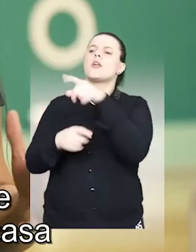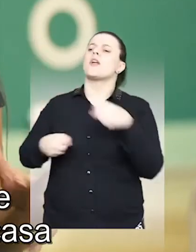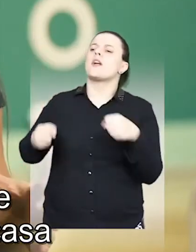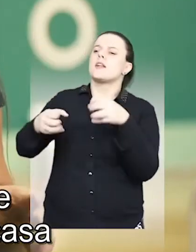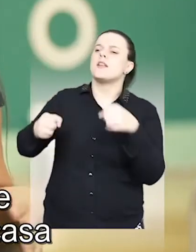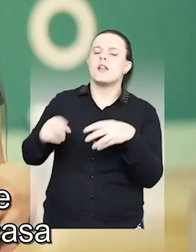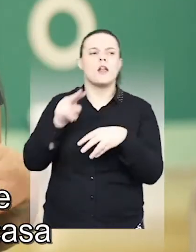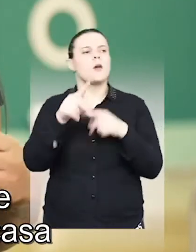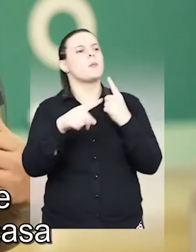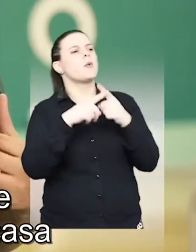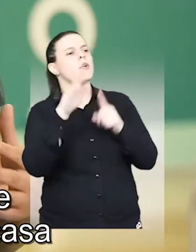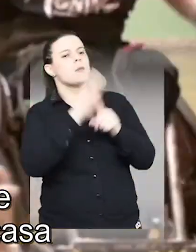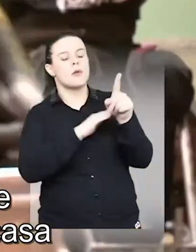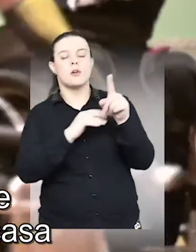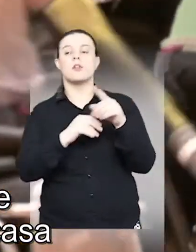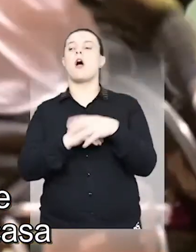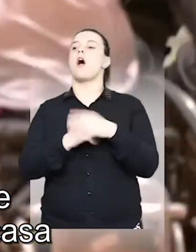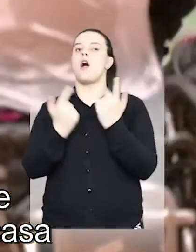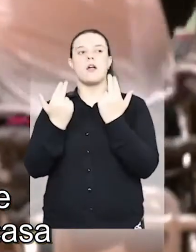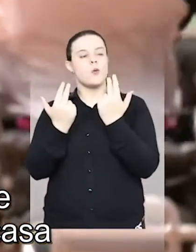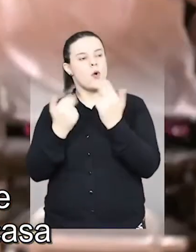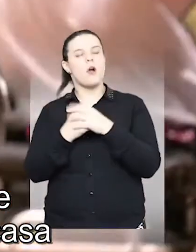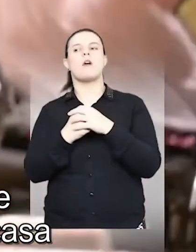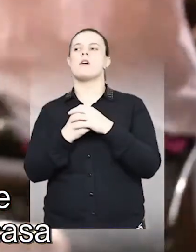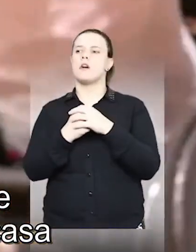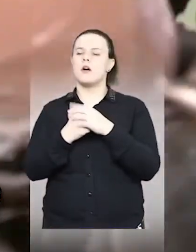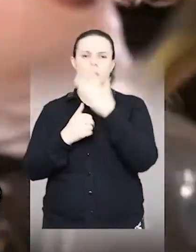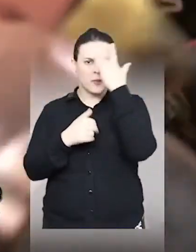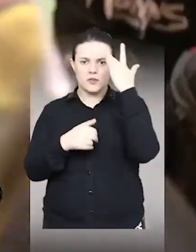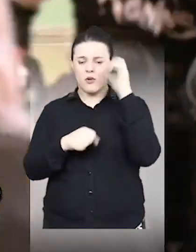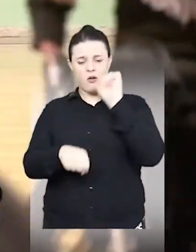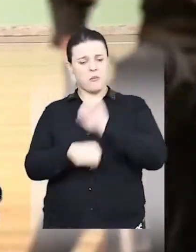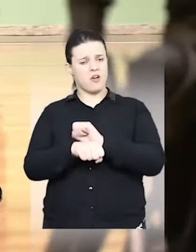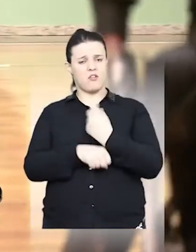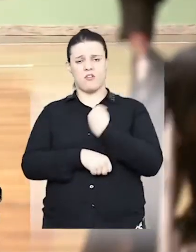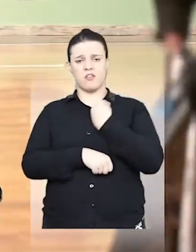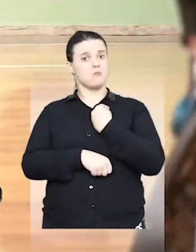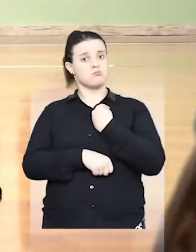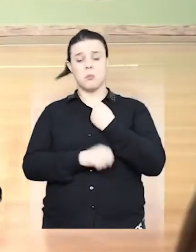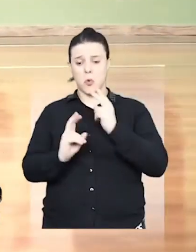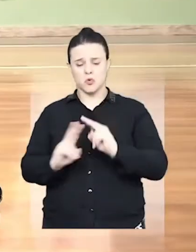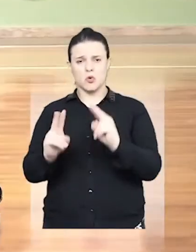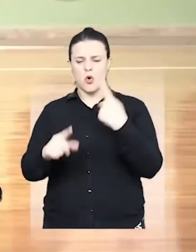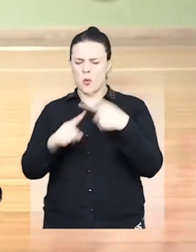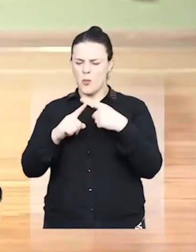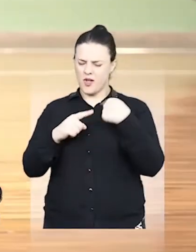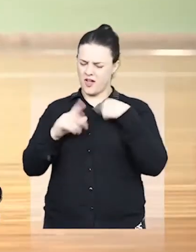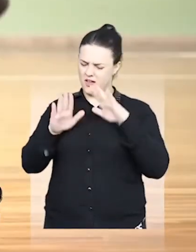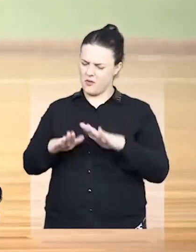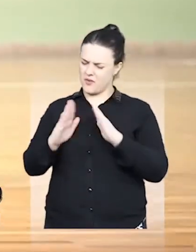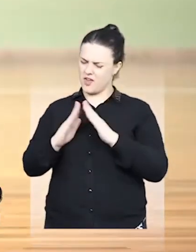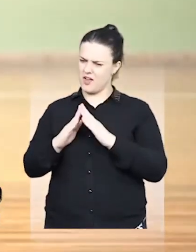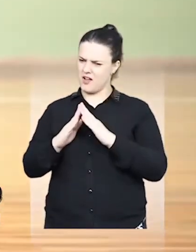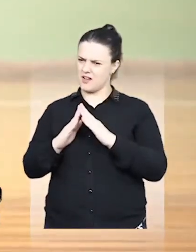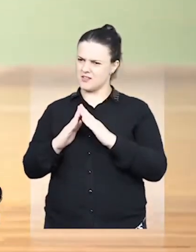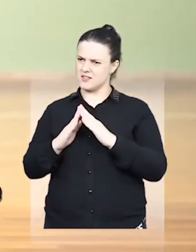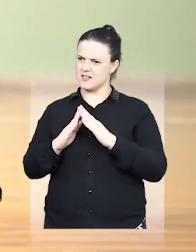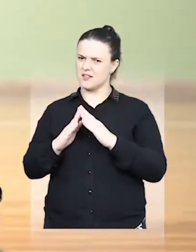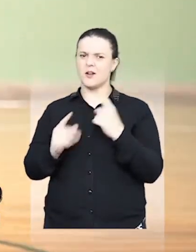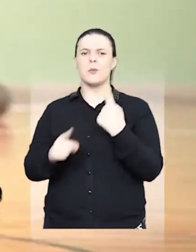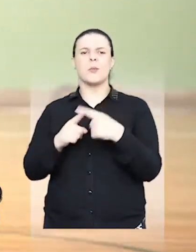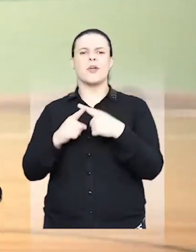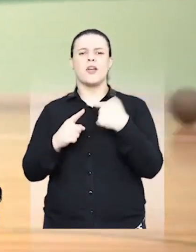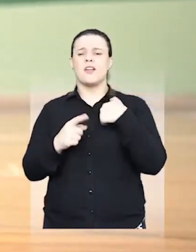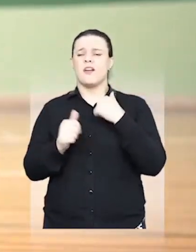estou na cadeira de rodas, e mesmo assim ela não está em casa, não parou a vida, Ela fala, por que eu tô em casa? Por que